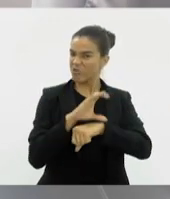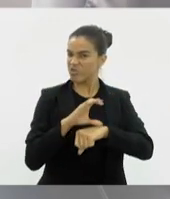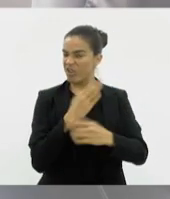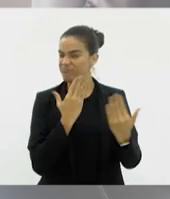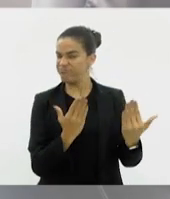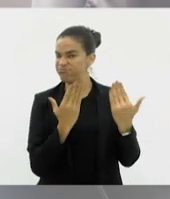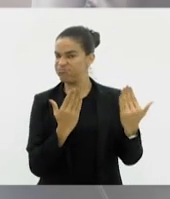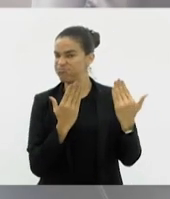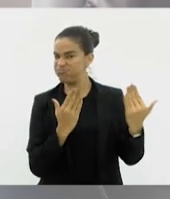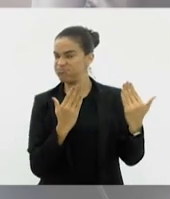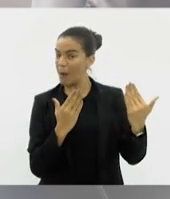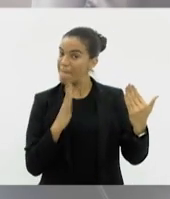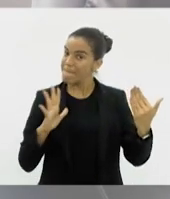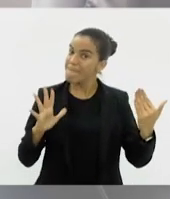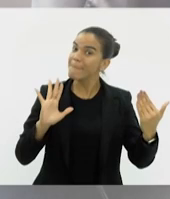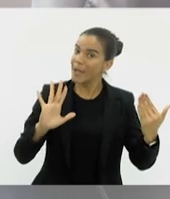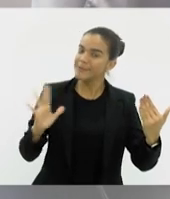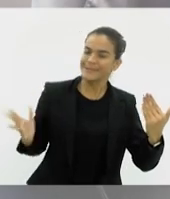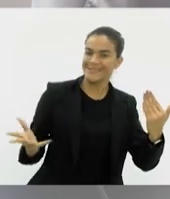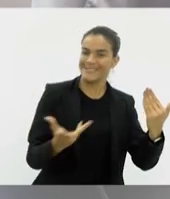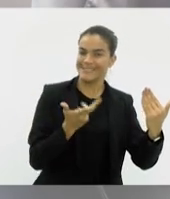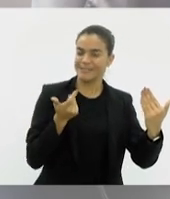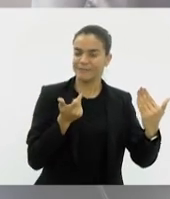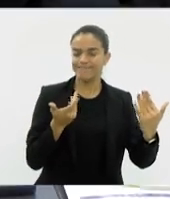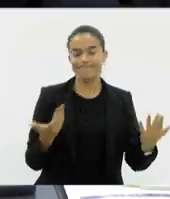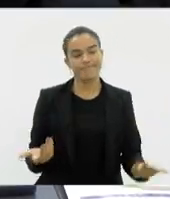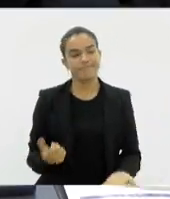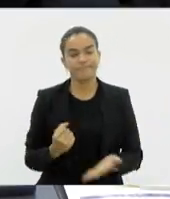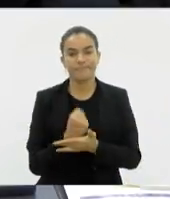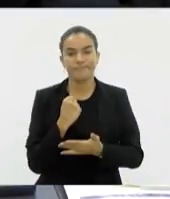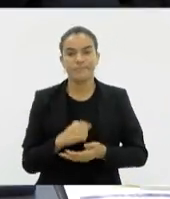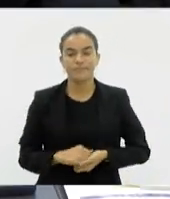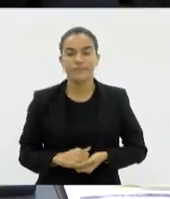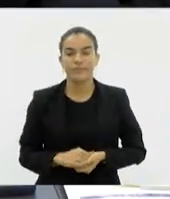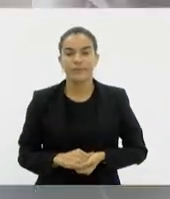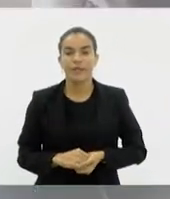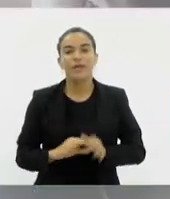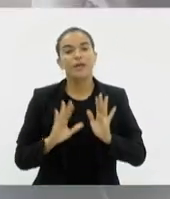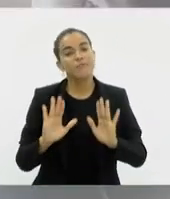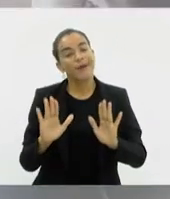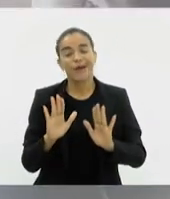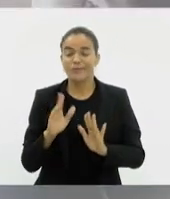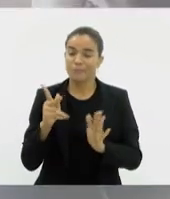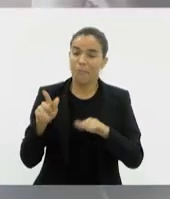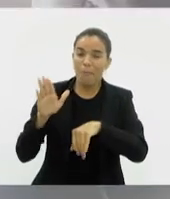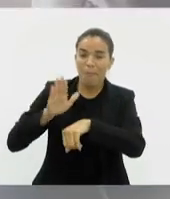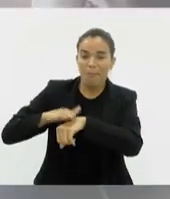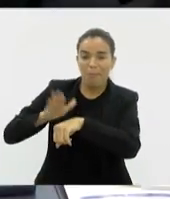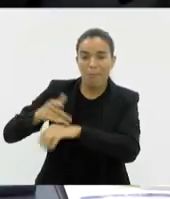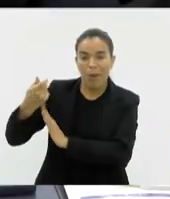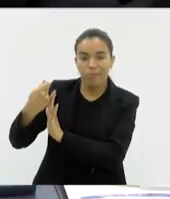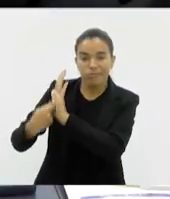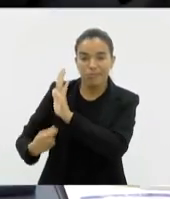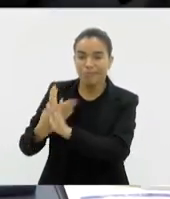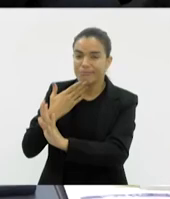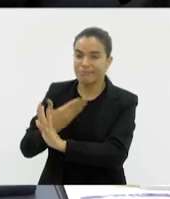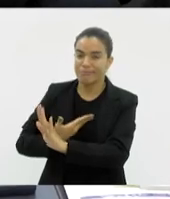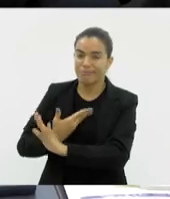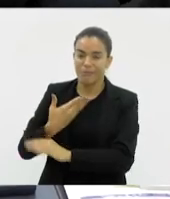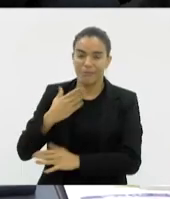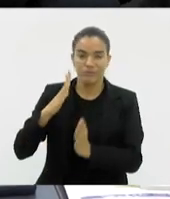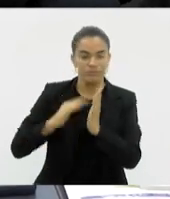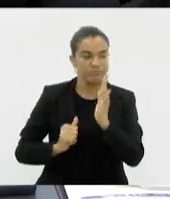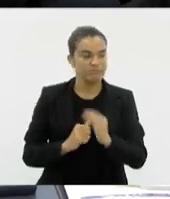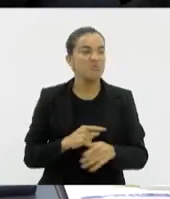de um mérito fantástico. Fantástico, fantástico. Mas o próprio autor pediu para retirar. Pô, que pena. Vou